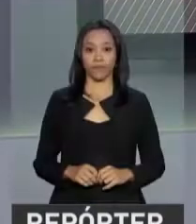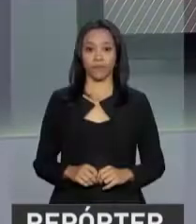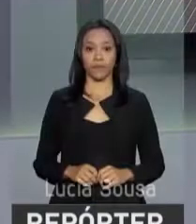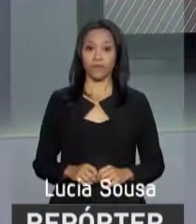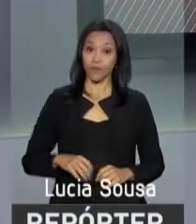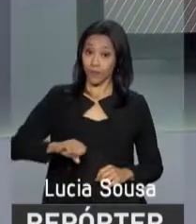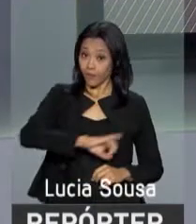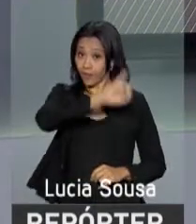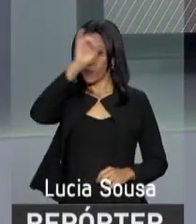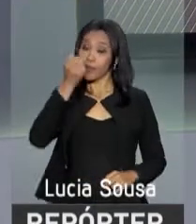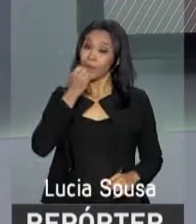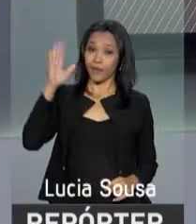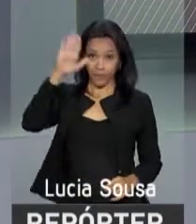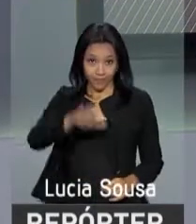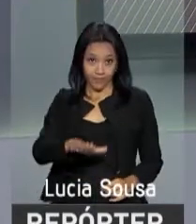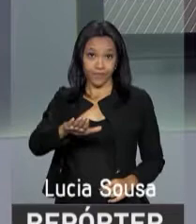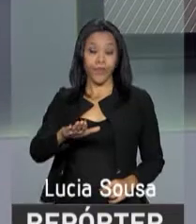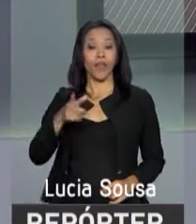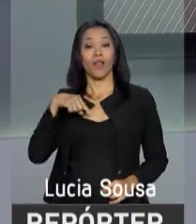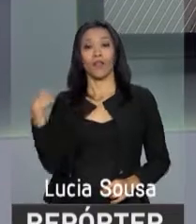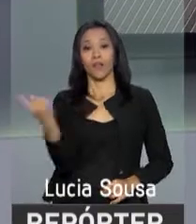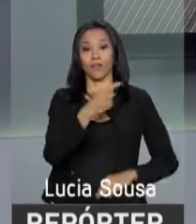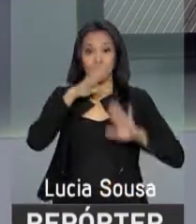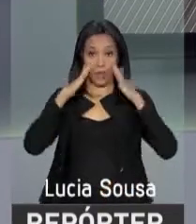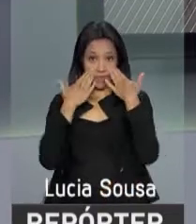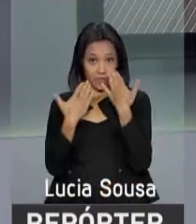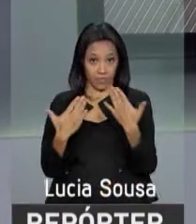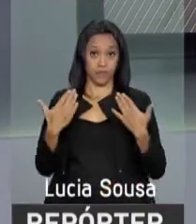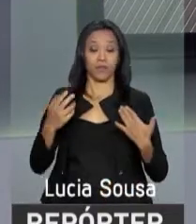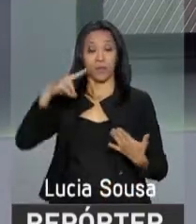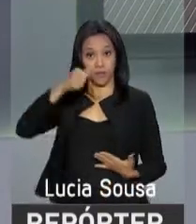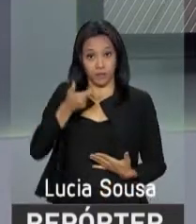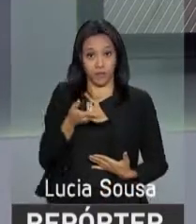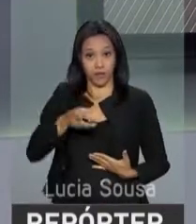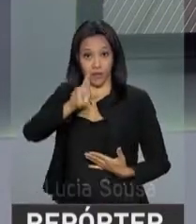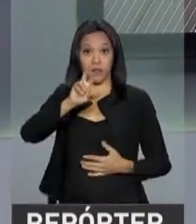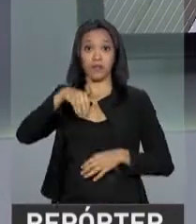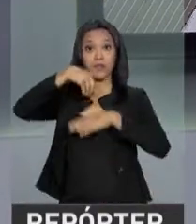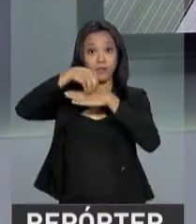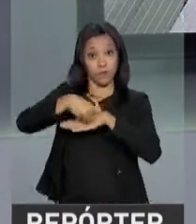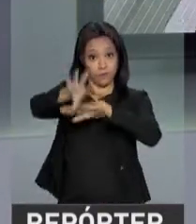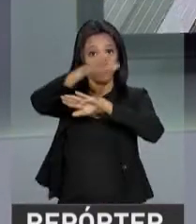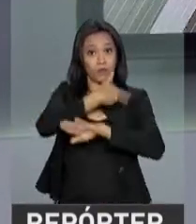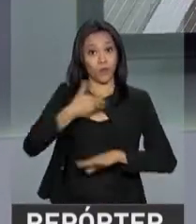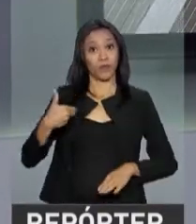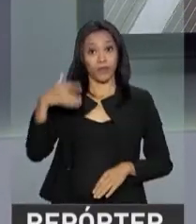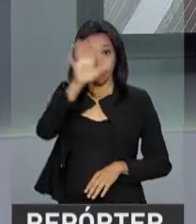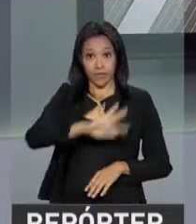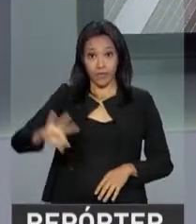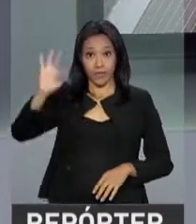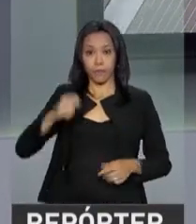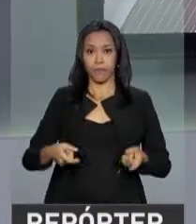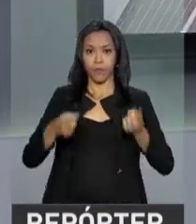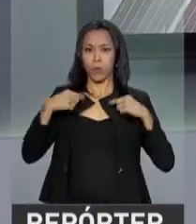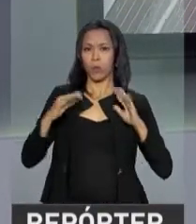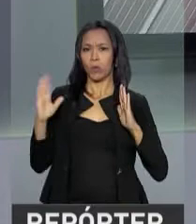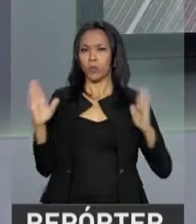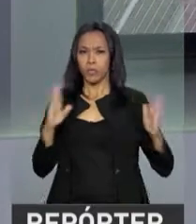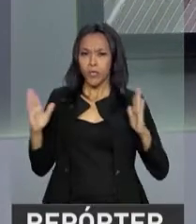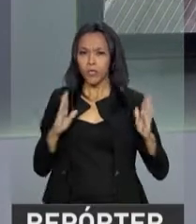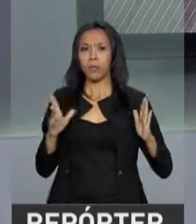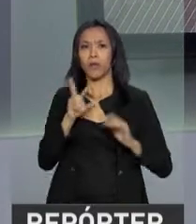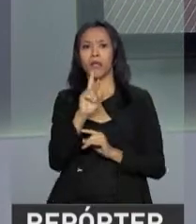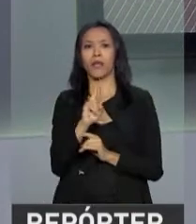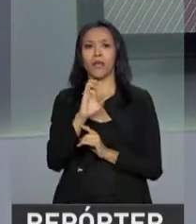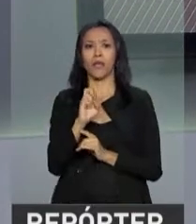Olá, boa tarde. Voltamos agora com o repórter NBR e as notícias do governo federal. O prazo para a renovação dos contratos do